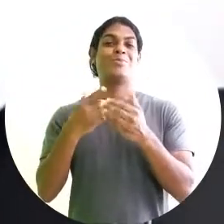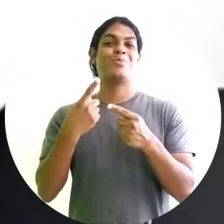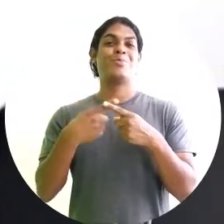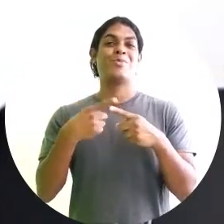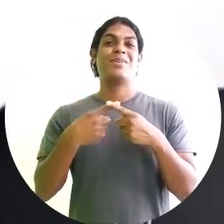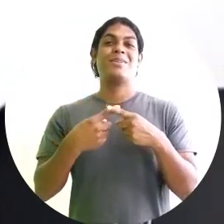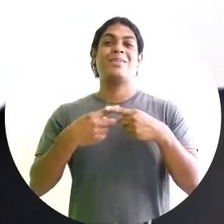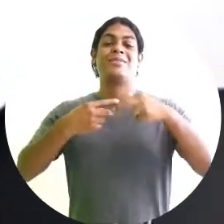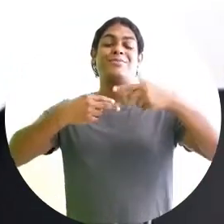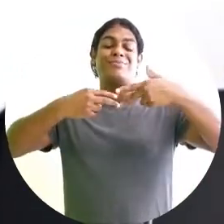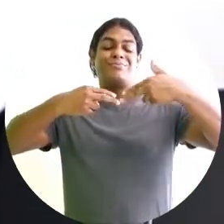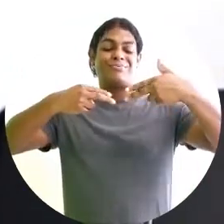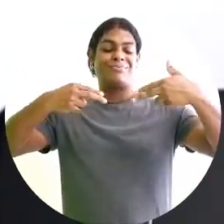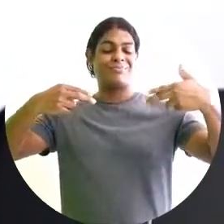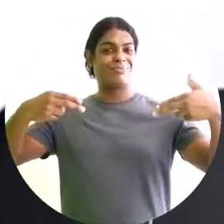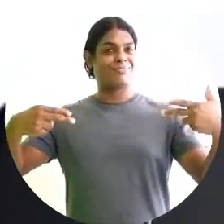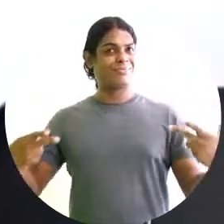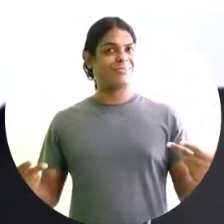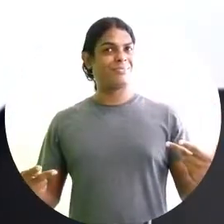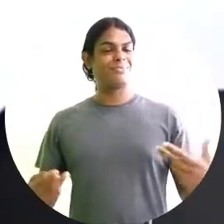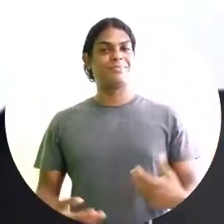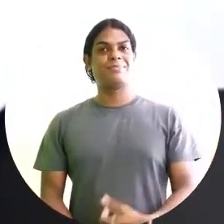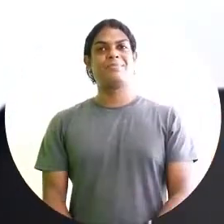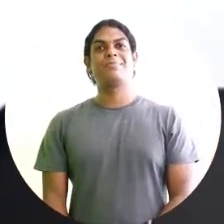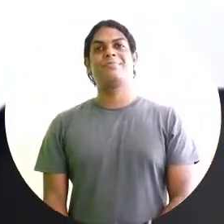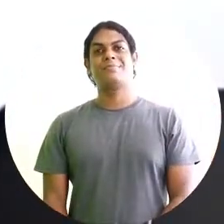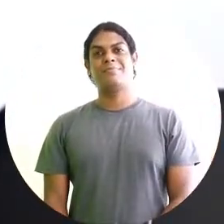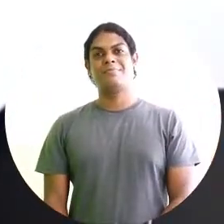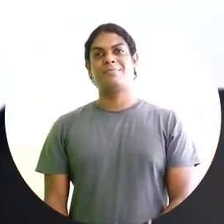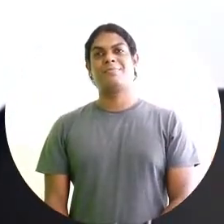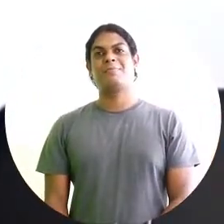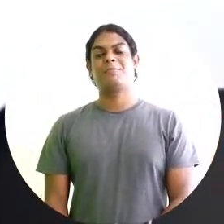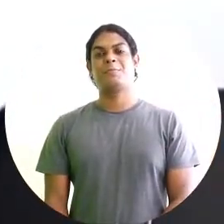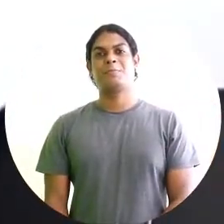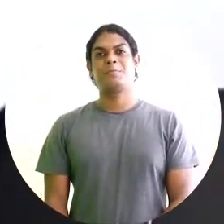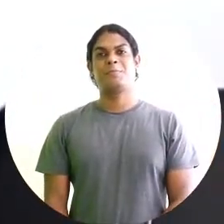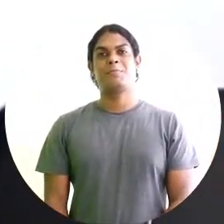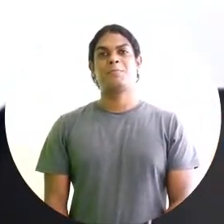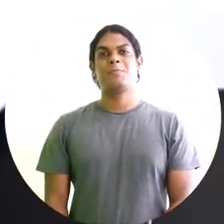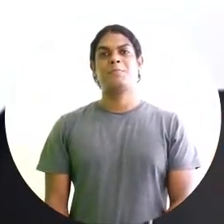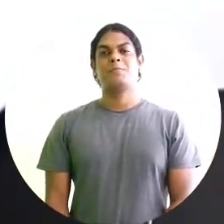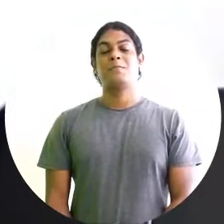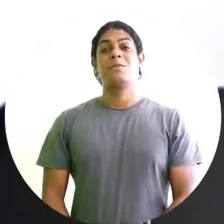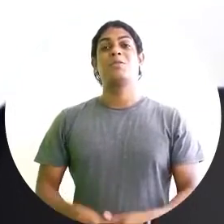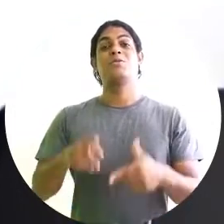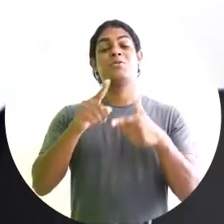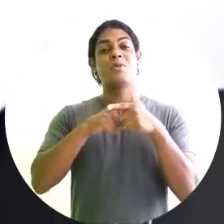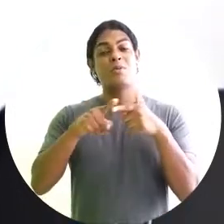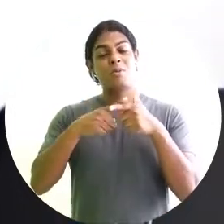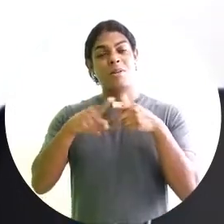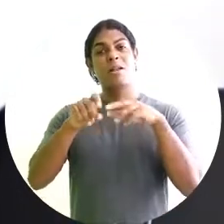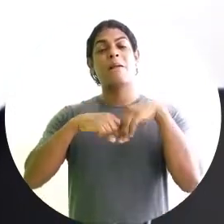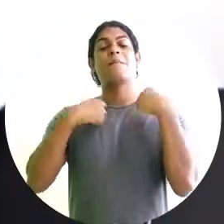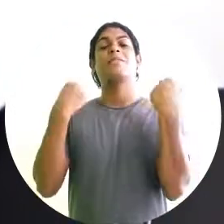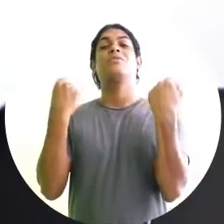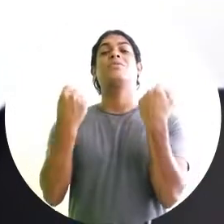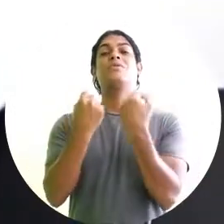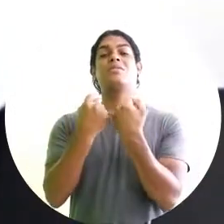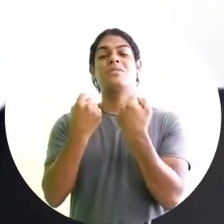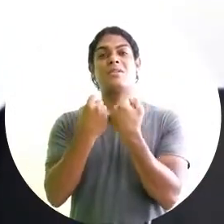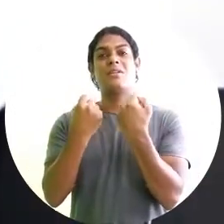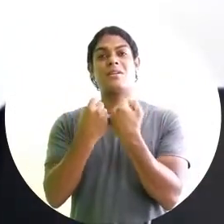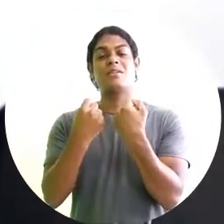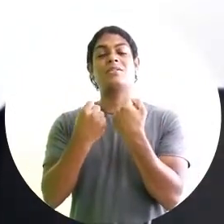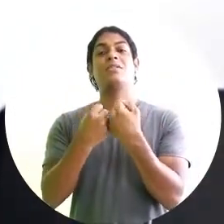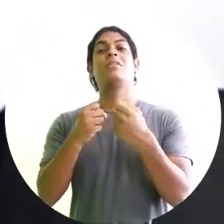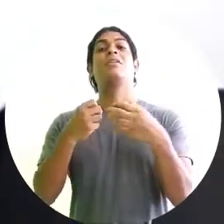existe todas, na verdade, não existe um número certo e determinado. Conforme aos problemas sociais, vai surgindo